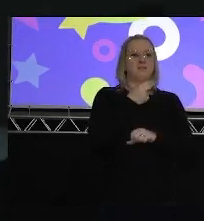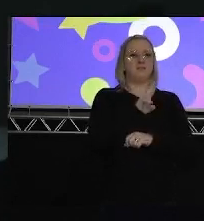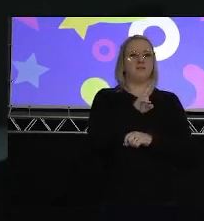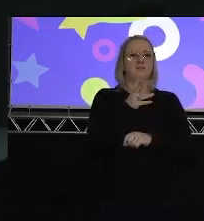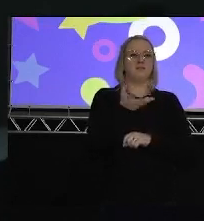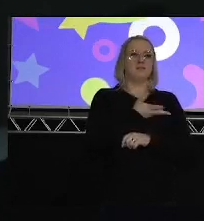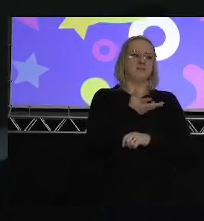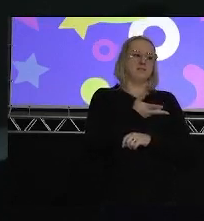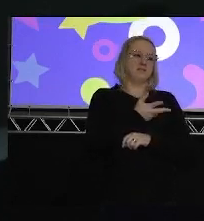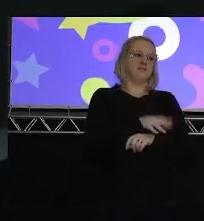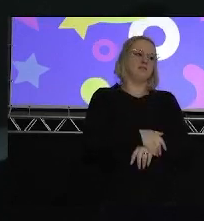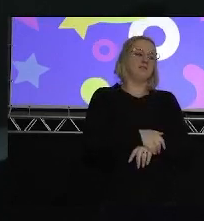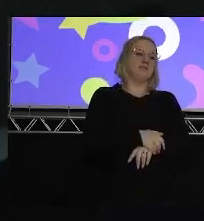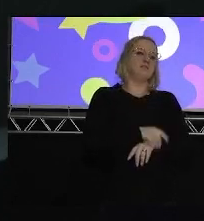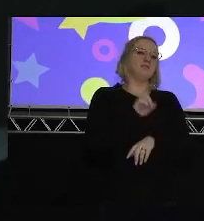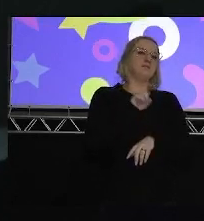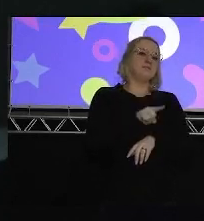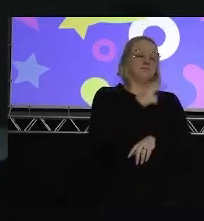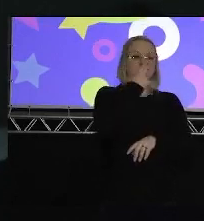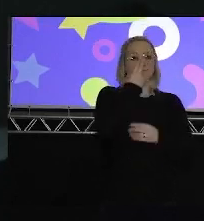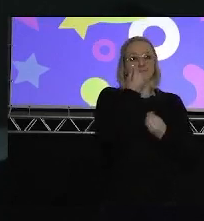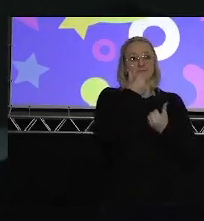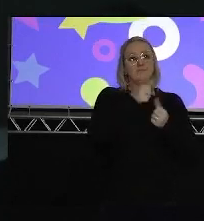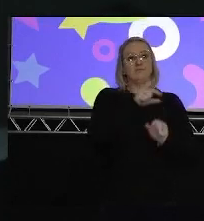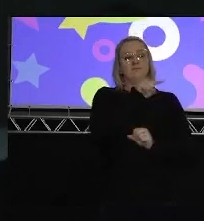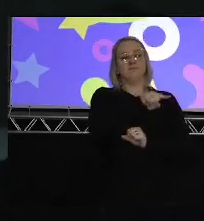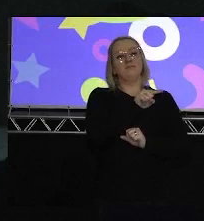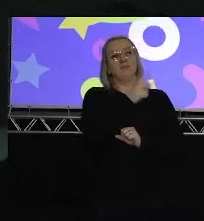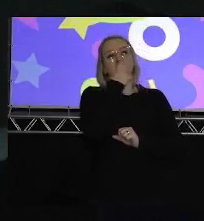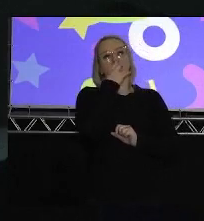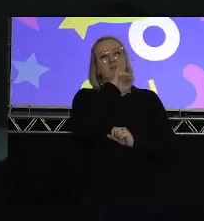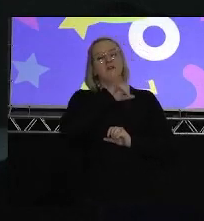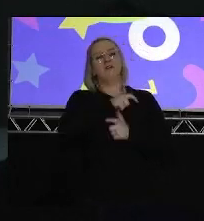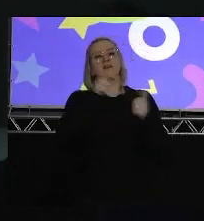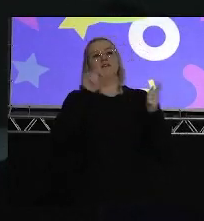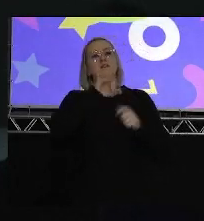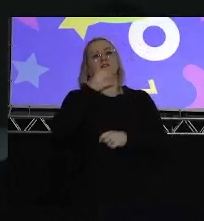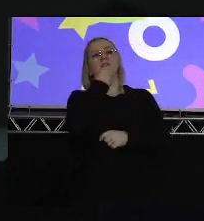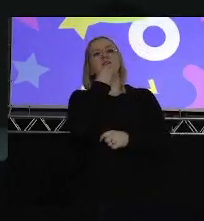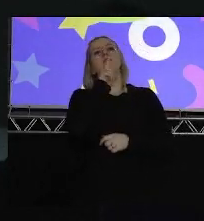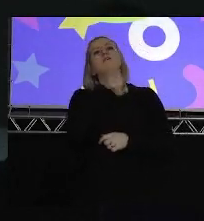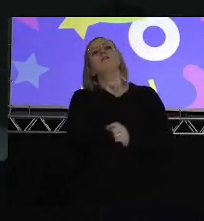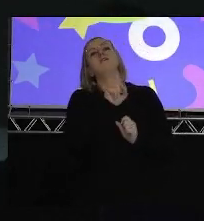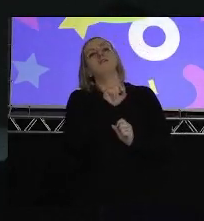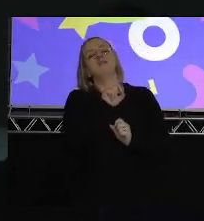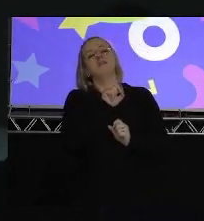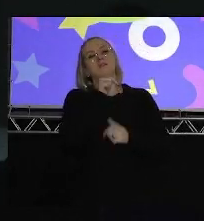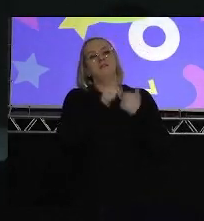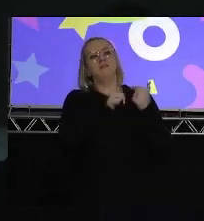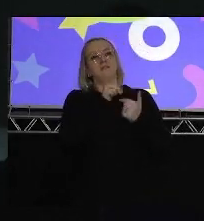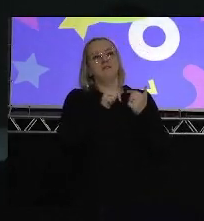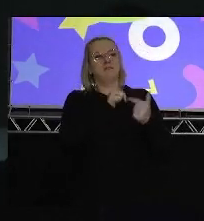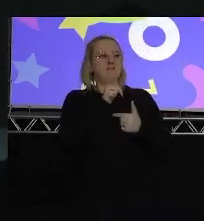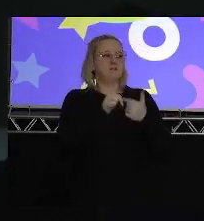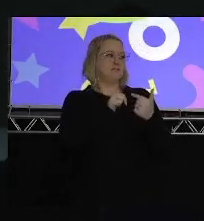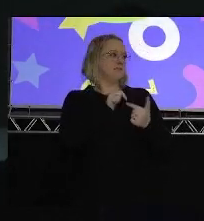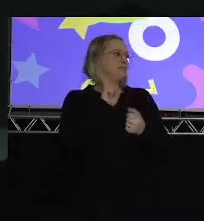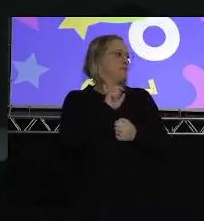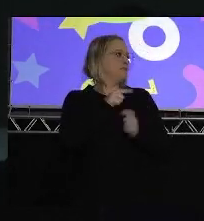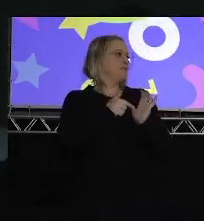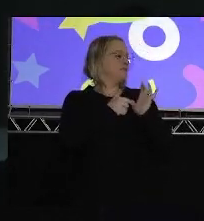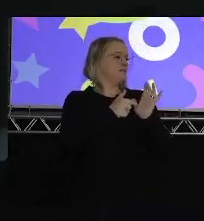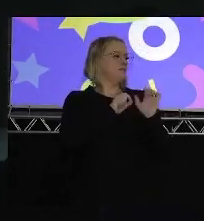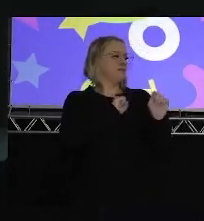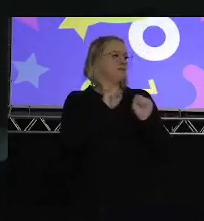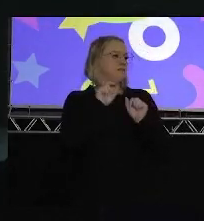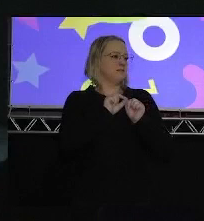Accelerate. Lá no Accelerate, ele está lá e diz, o meio é grande oportunidade. Qual é? Trabalho em torno dela. Nossa grande oportunidade era mostrar que a gente podia fazer